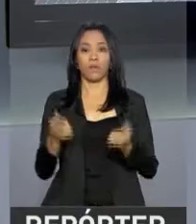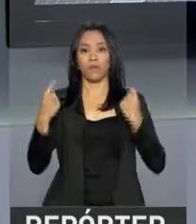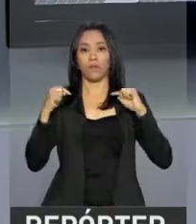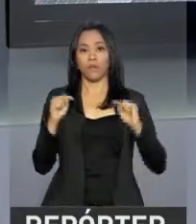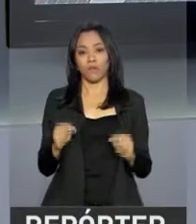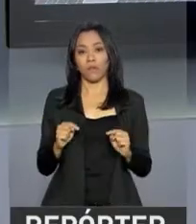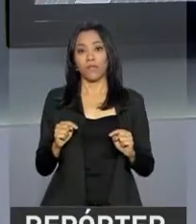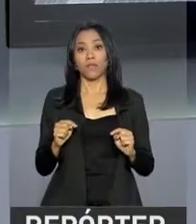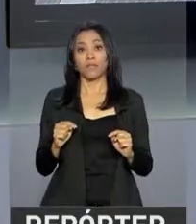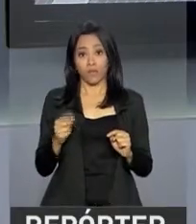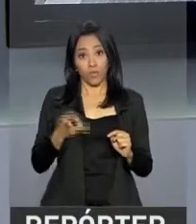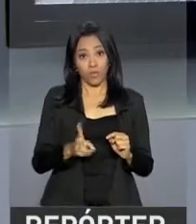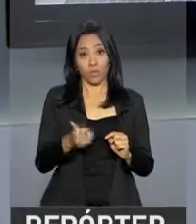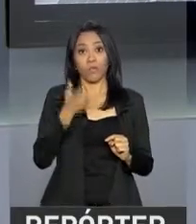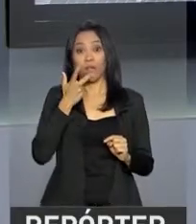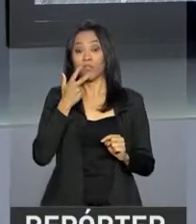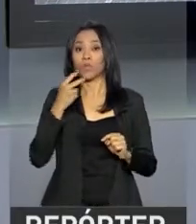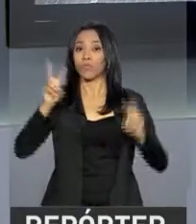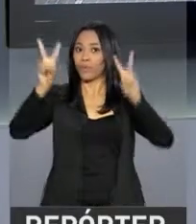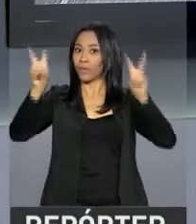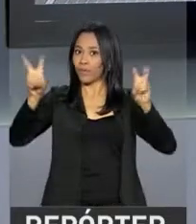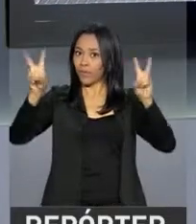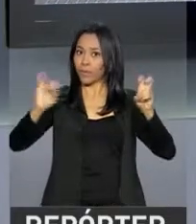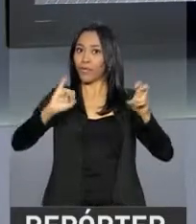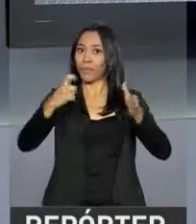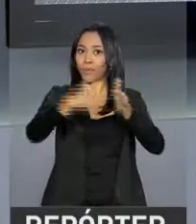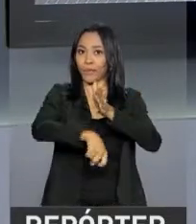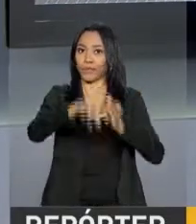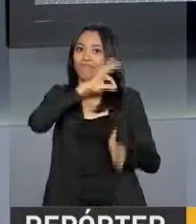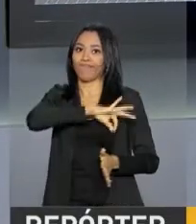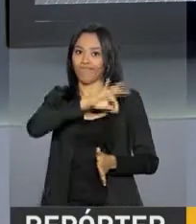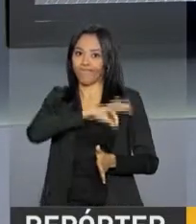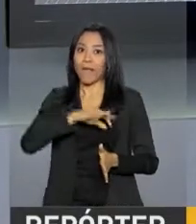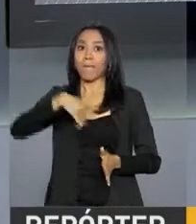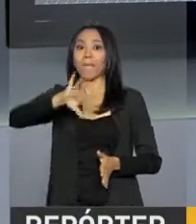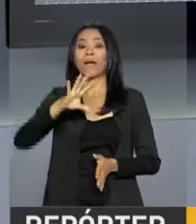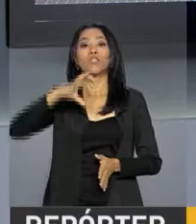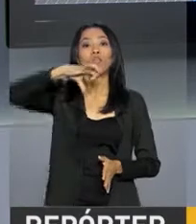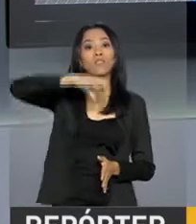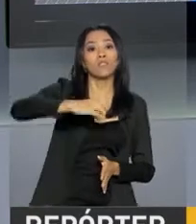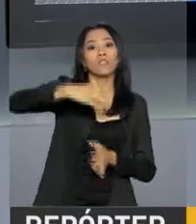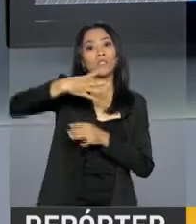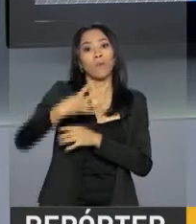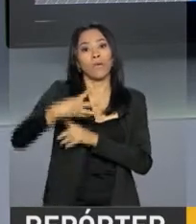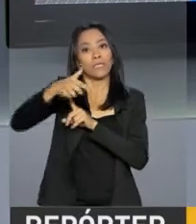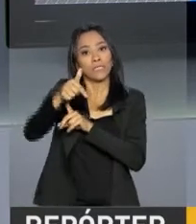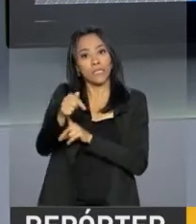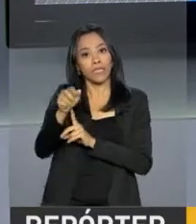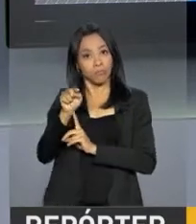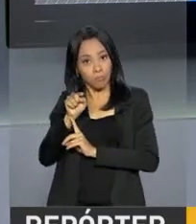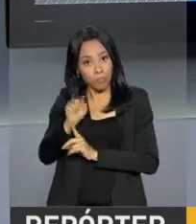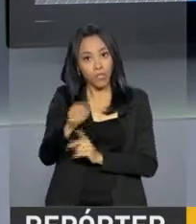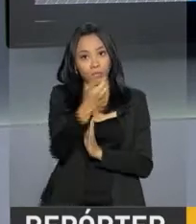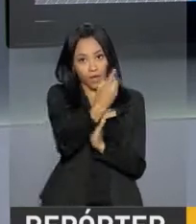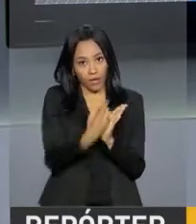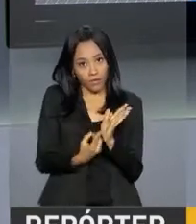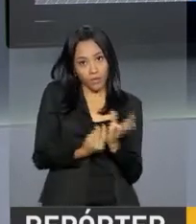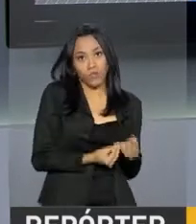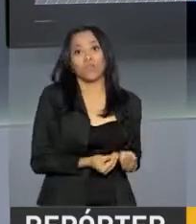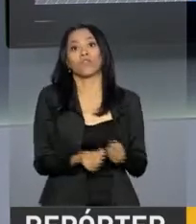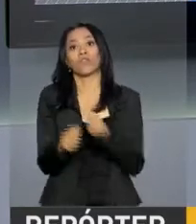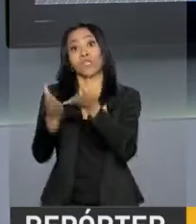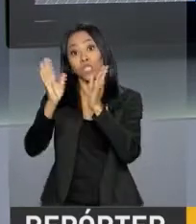e ainda falando imposto de renda mais de 947 mil declarações foram entregues segundo o último balanço